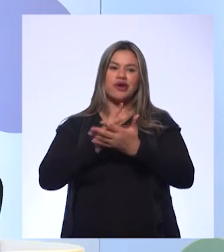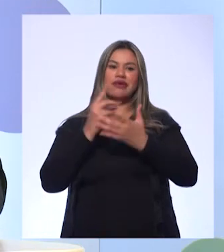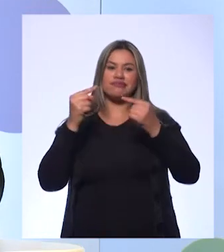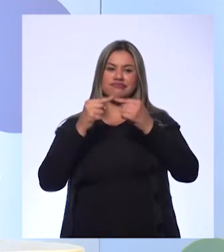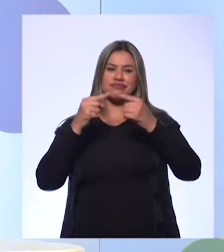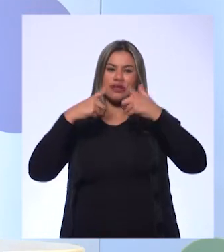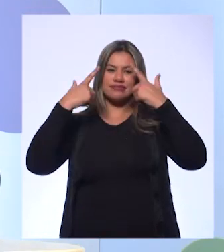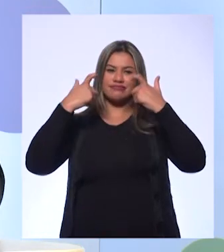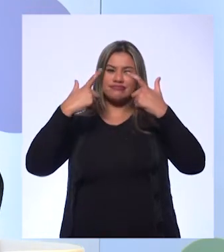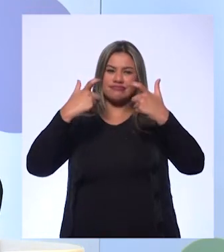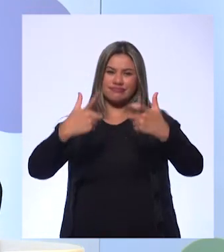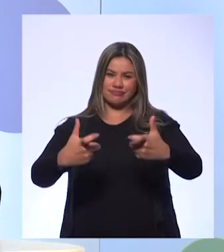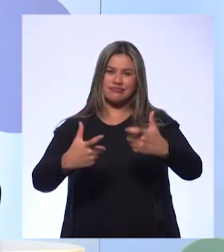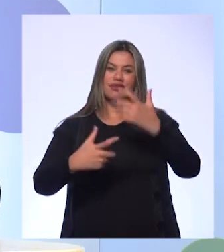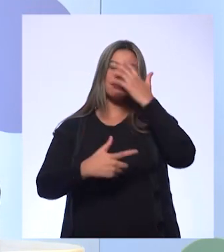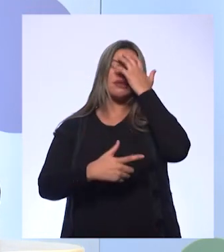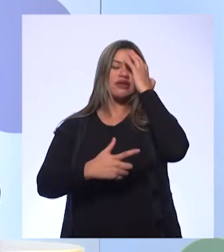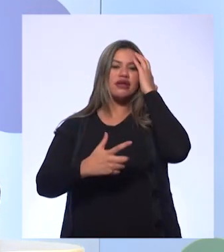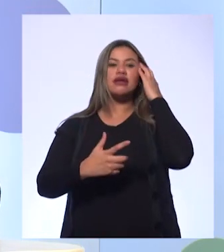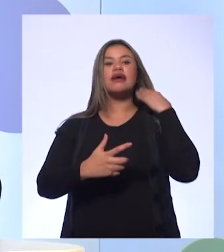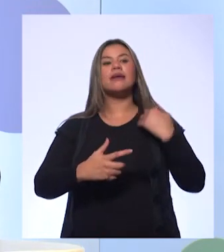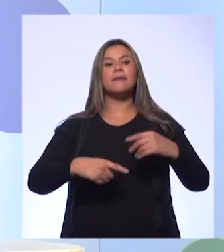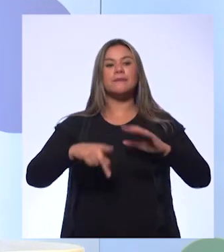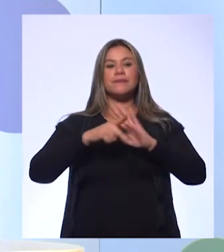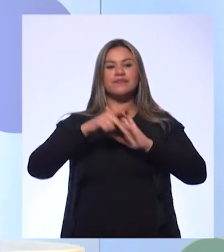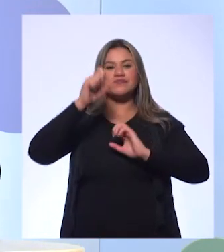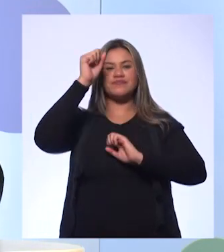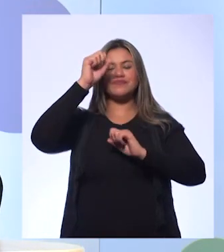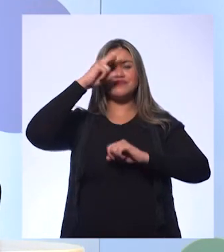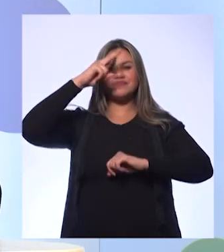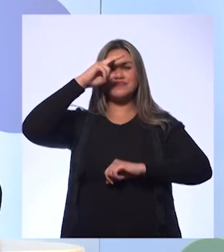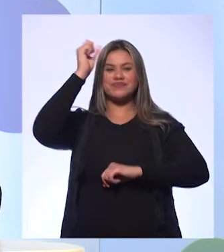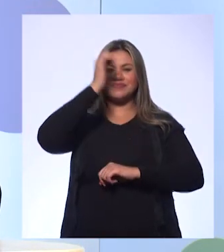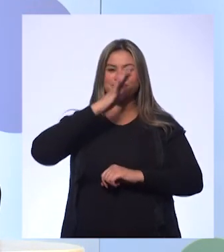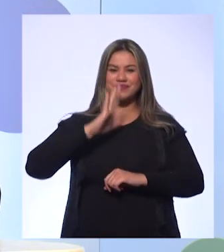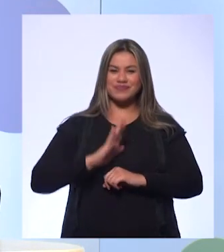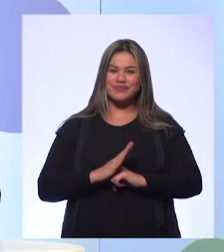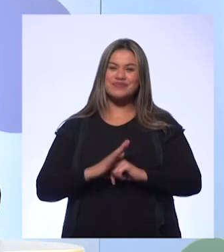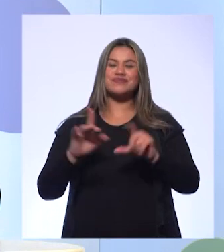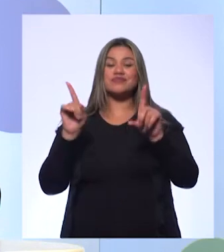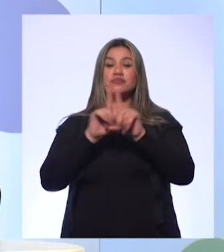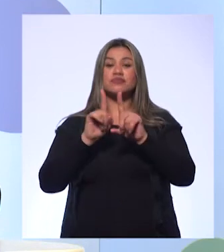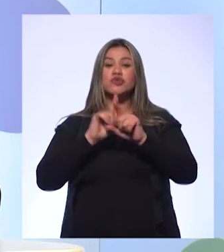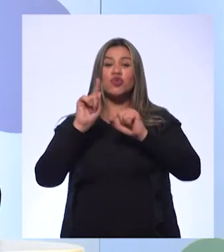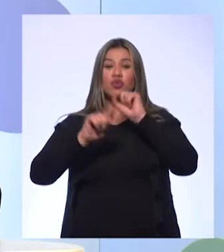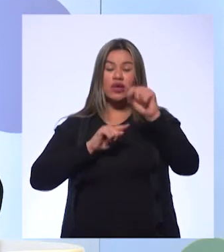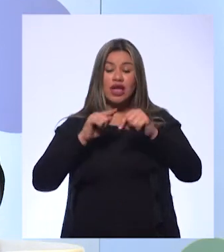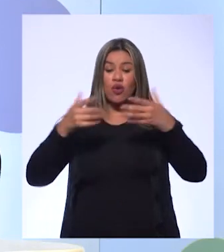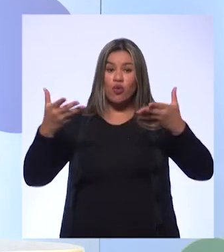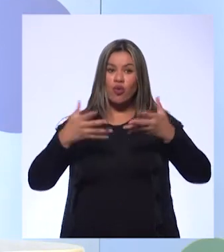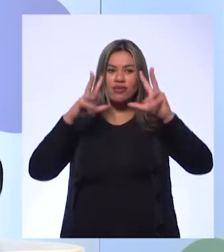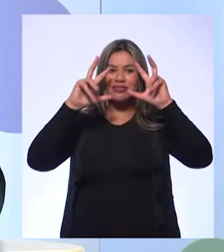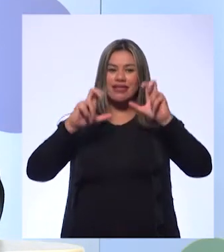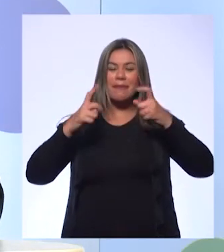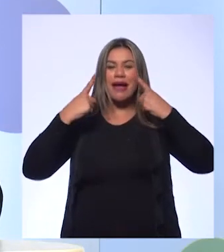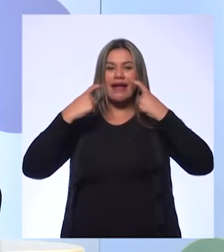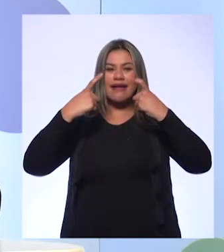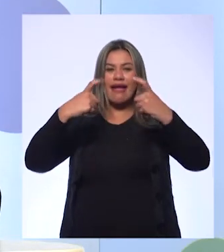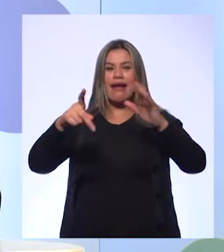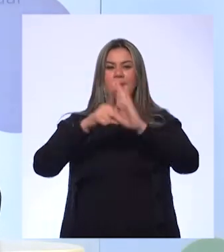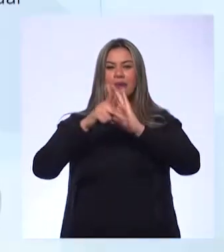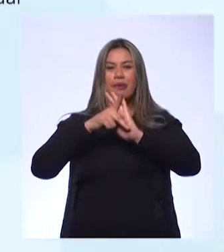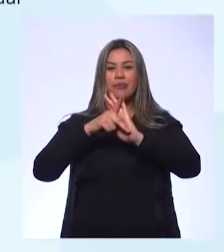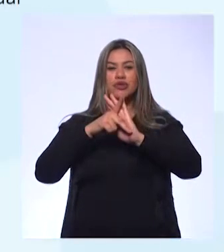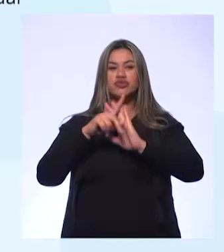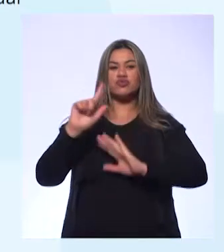que são singulares da história do hoje estudaremos a guerra do Paraguai na